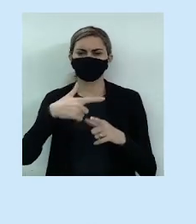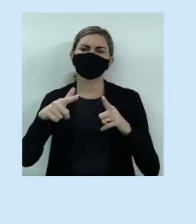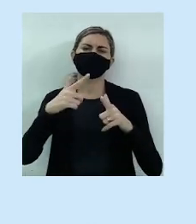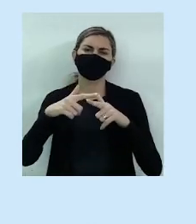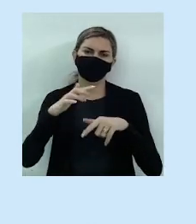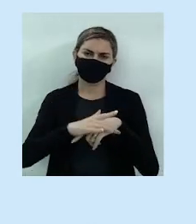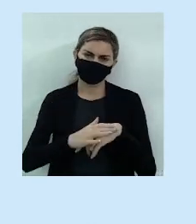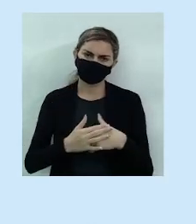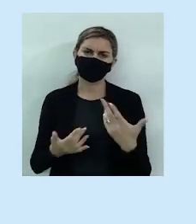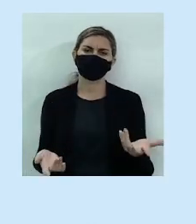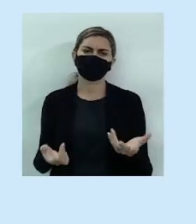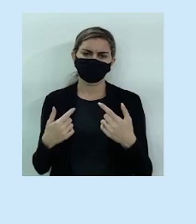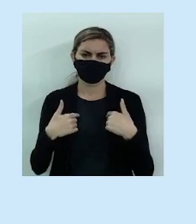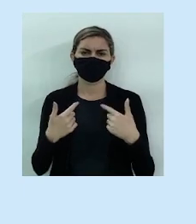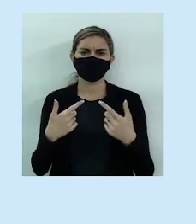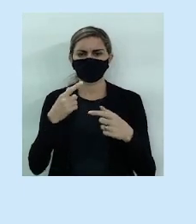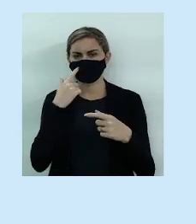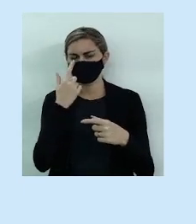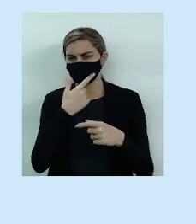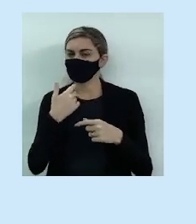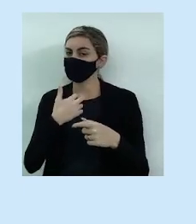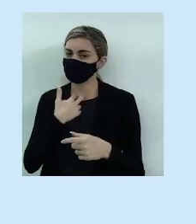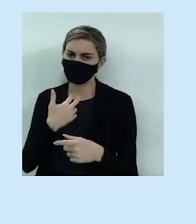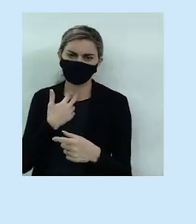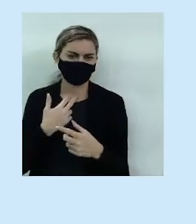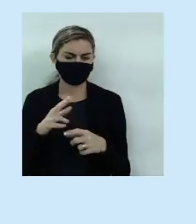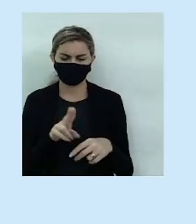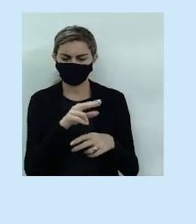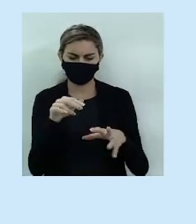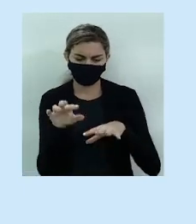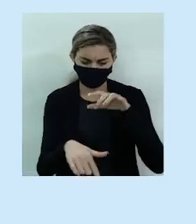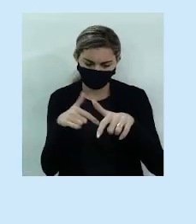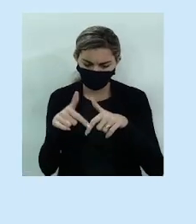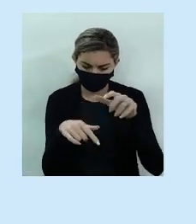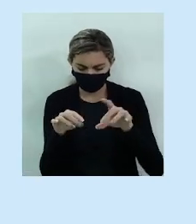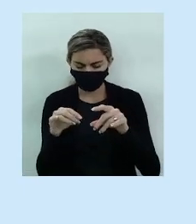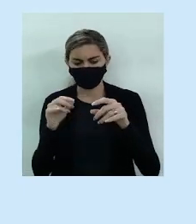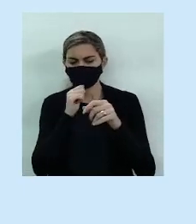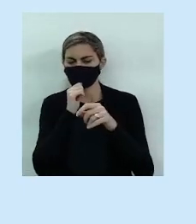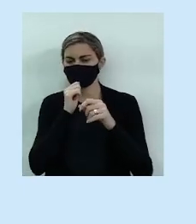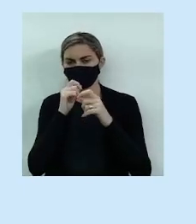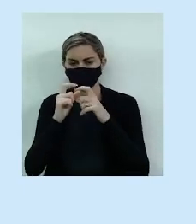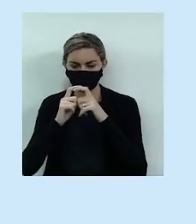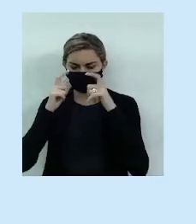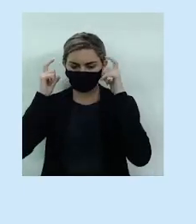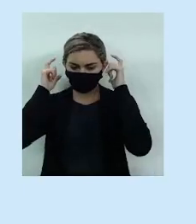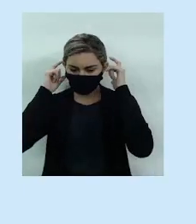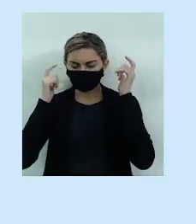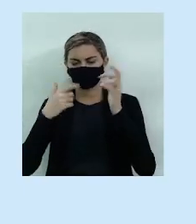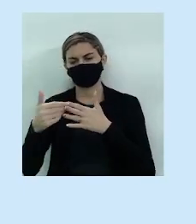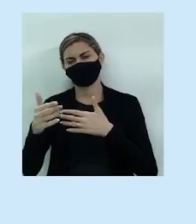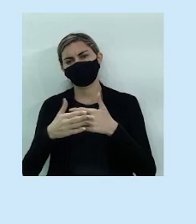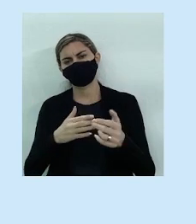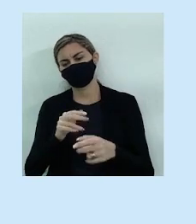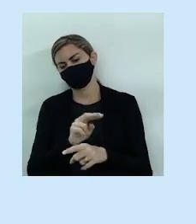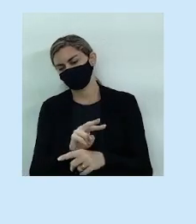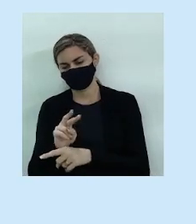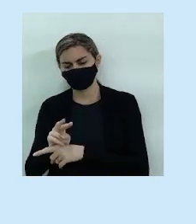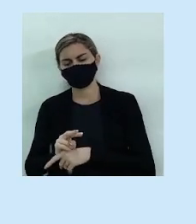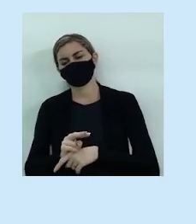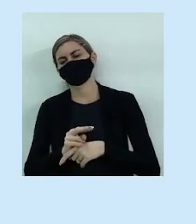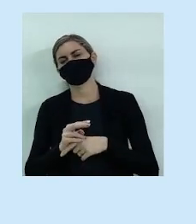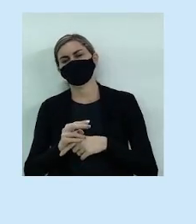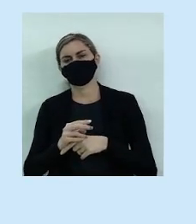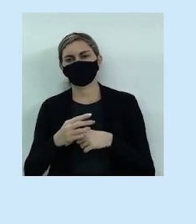né, na nossa questão nasal. Então não podemos jamais fazer qualquer procedimento de conservação